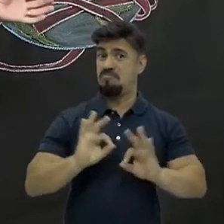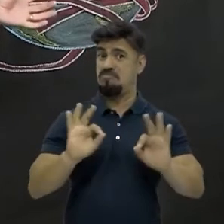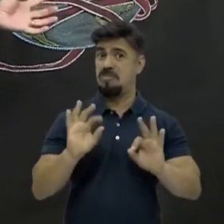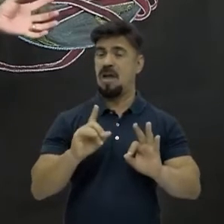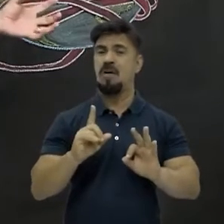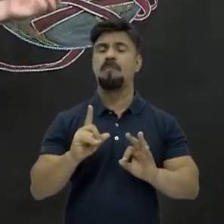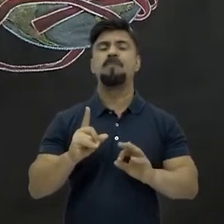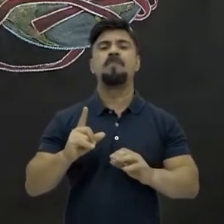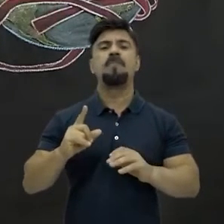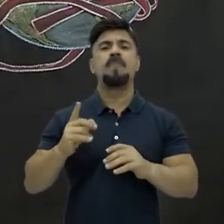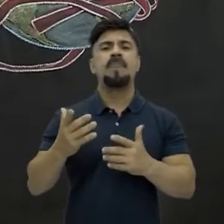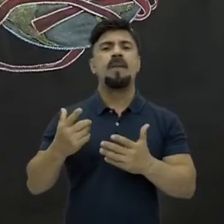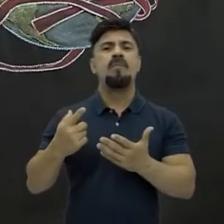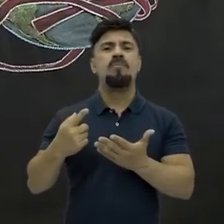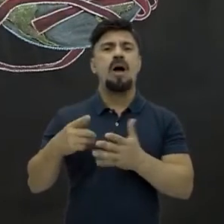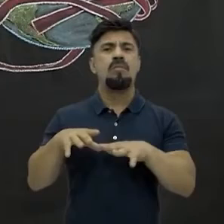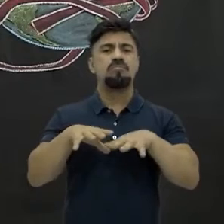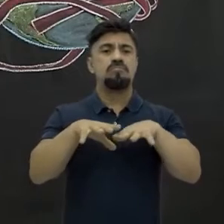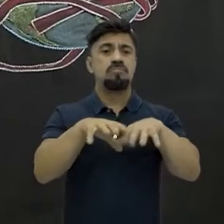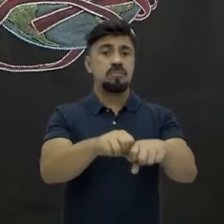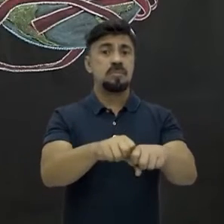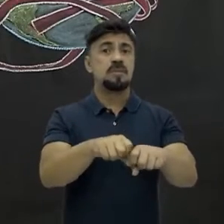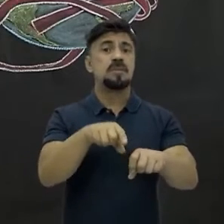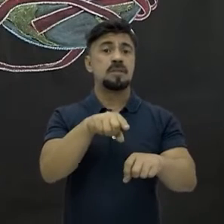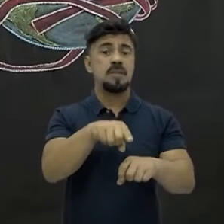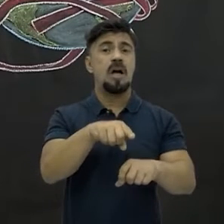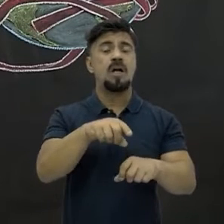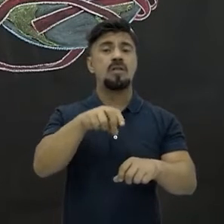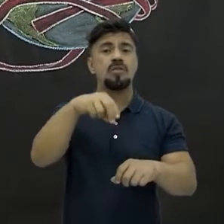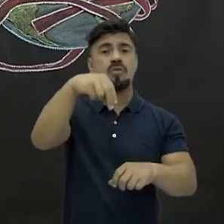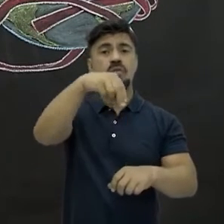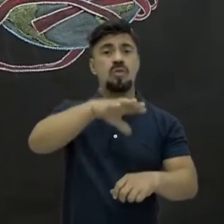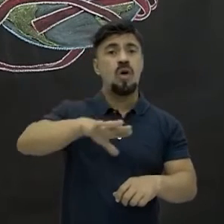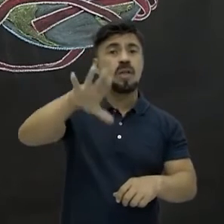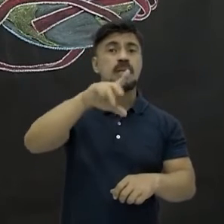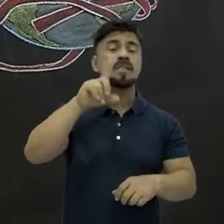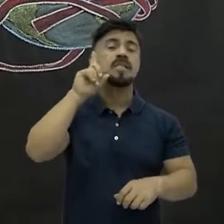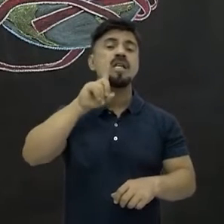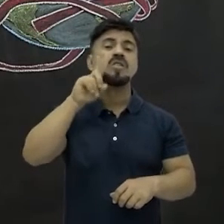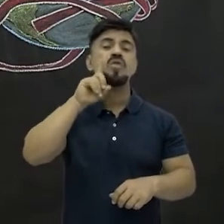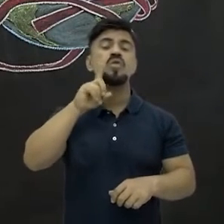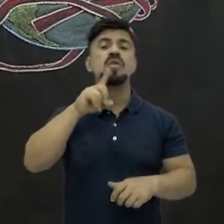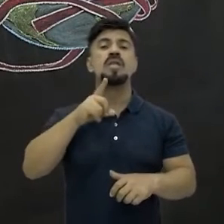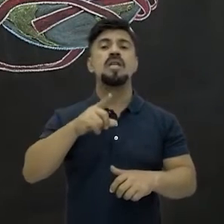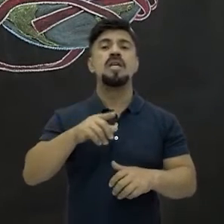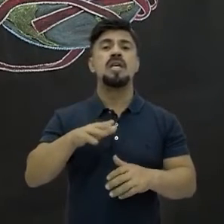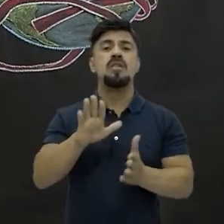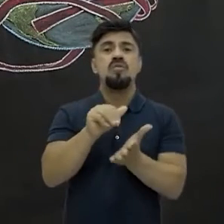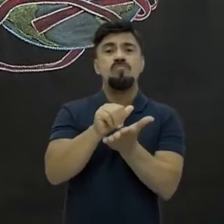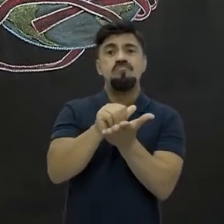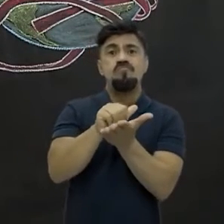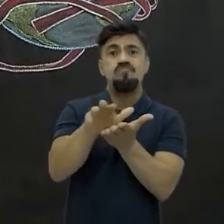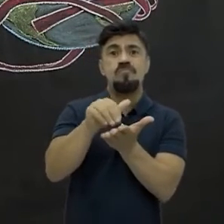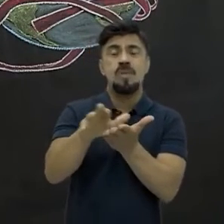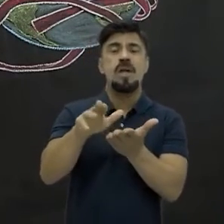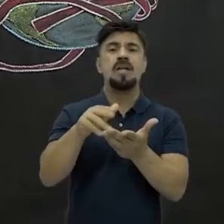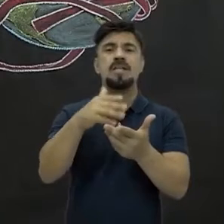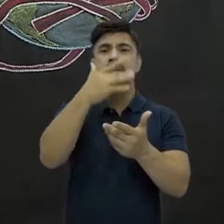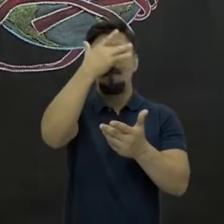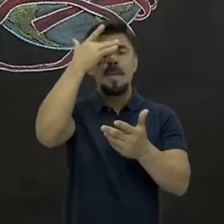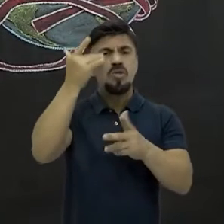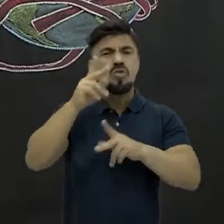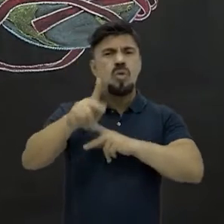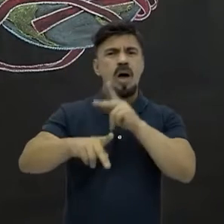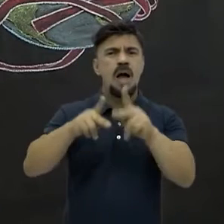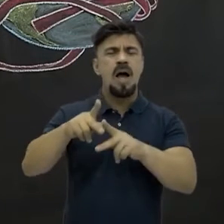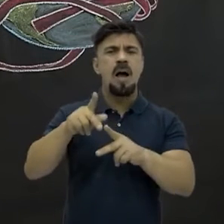acabou fazendo essa colonização da parte do Nordeste dos Estados Unidos, fazendo uma expulsão de puritanos, de pessoas que